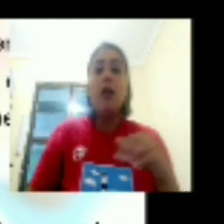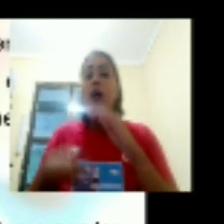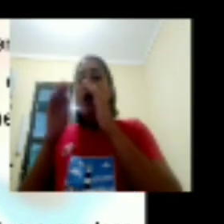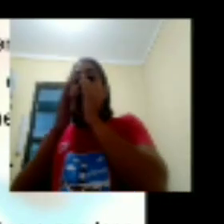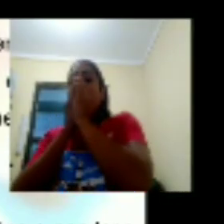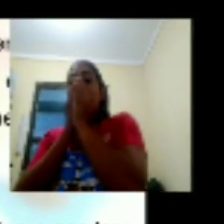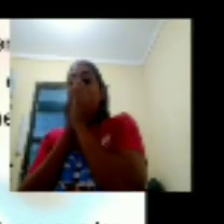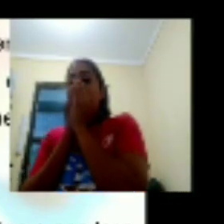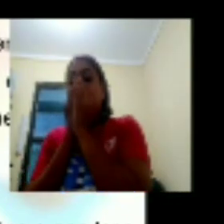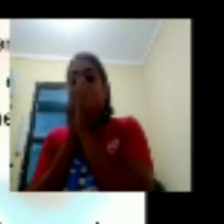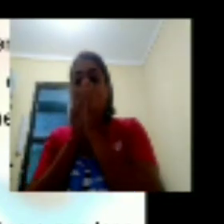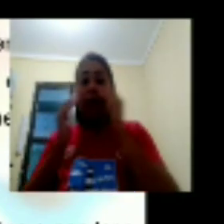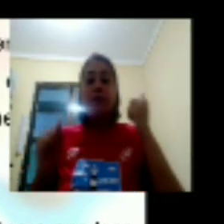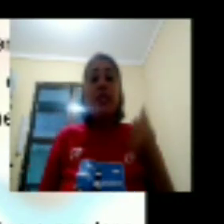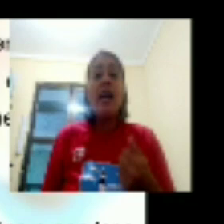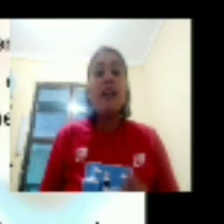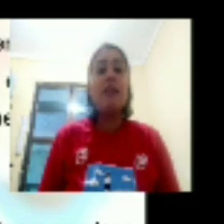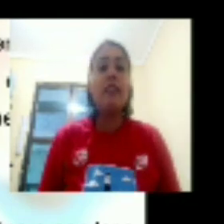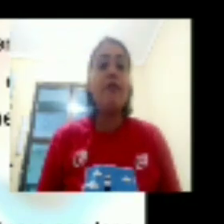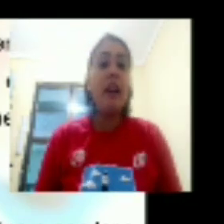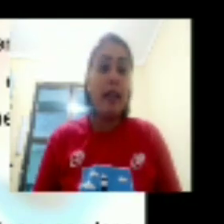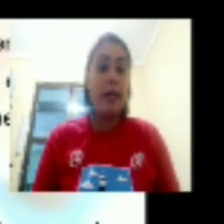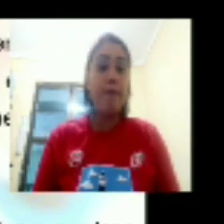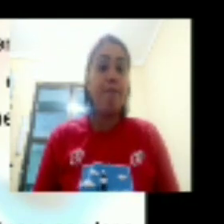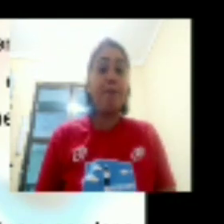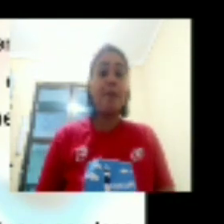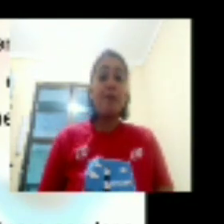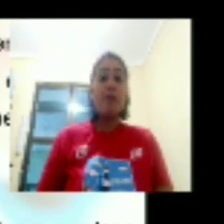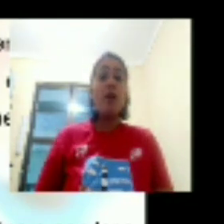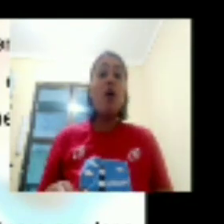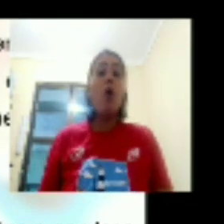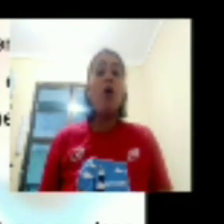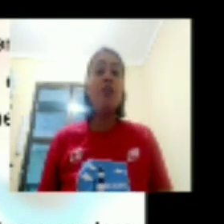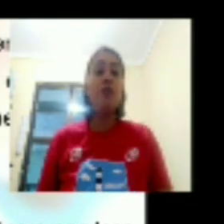gente? E aí, teve a lei